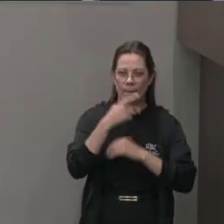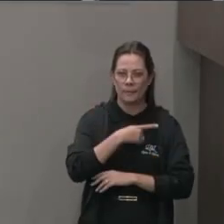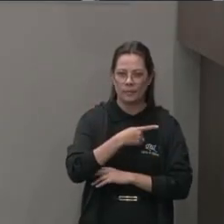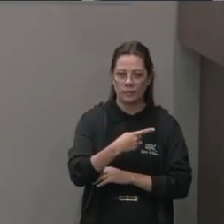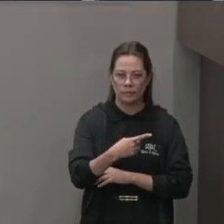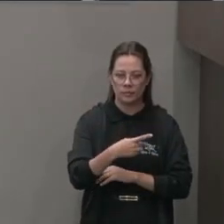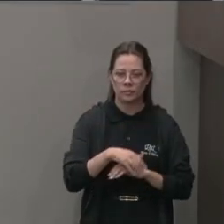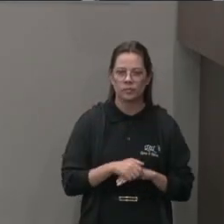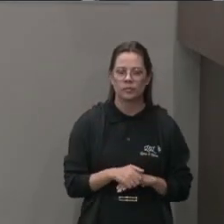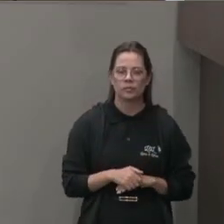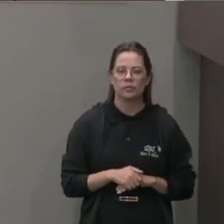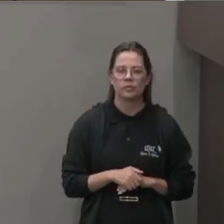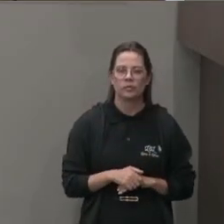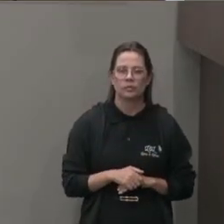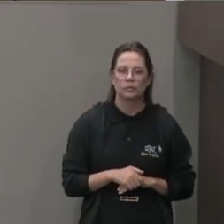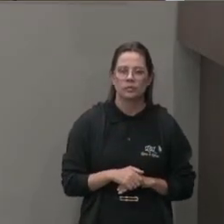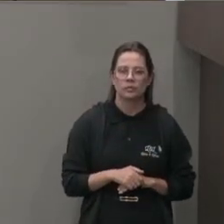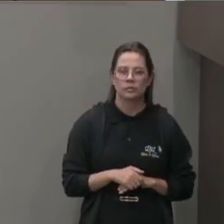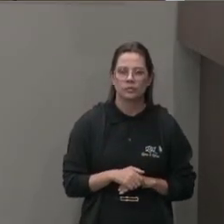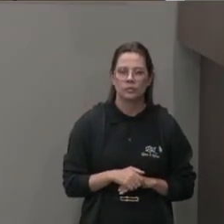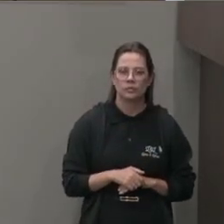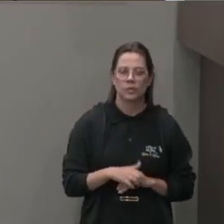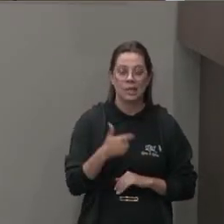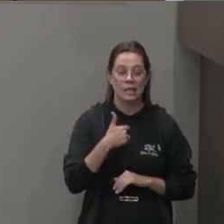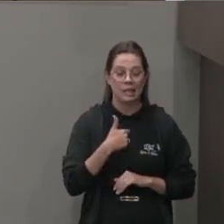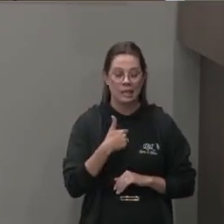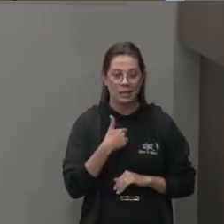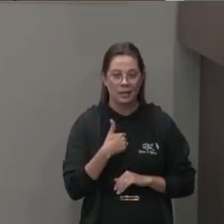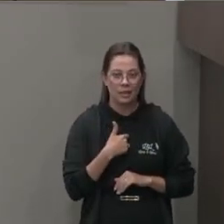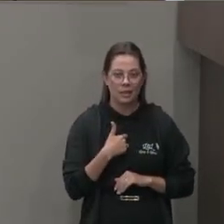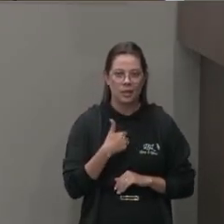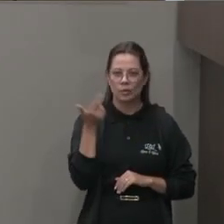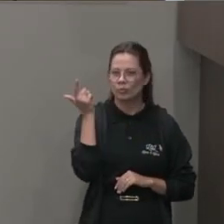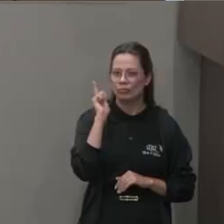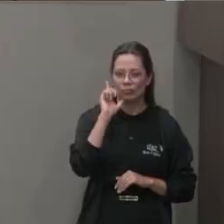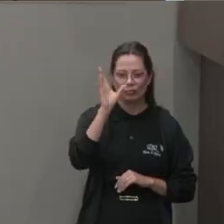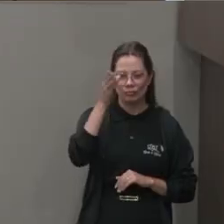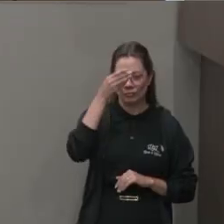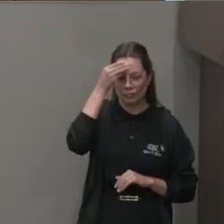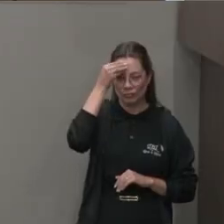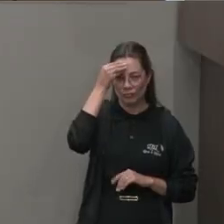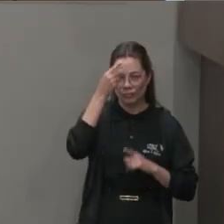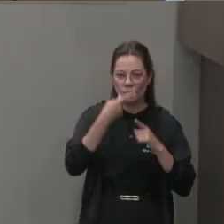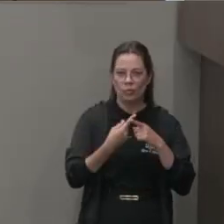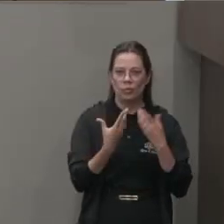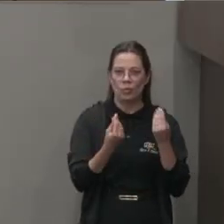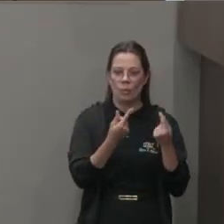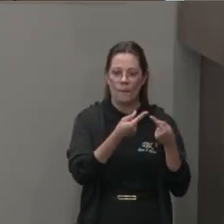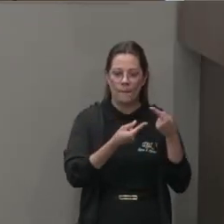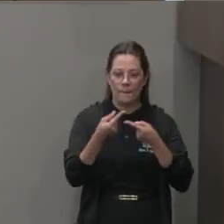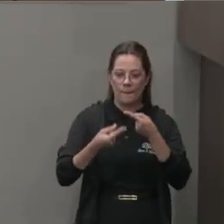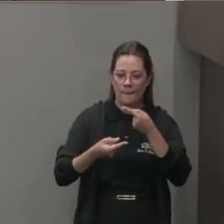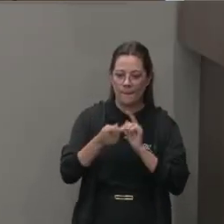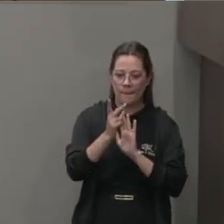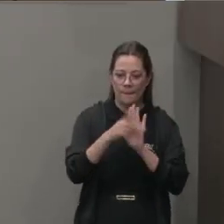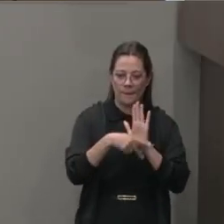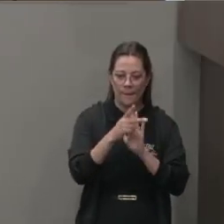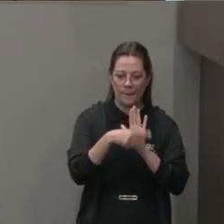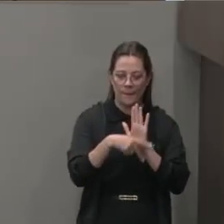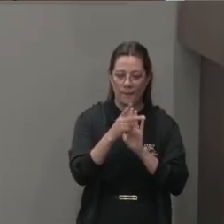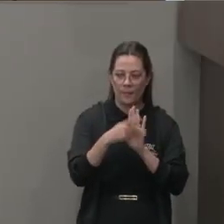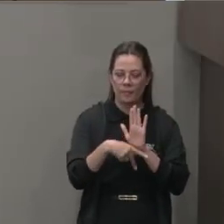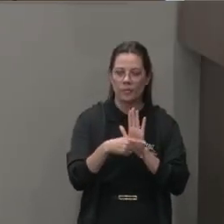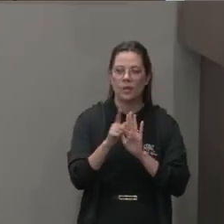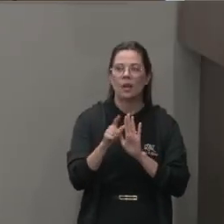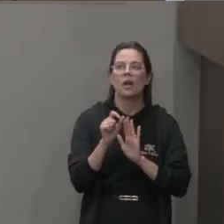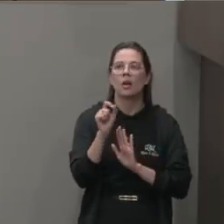presidente. Bom, pessoal, sinceramente, eu não entendi por que tanta discussão um projeto